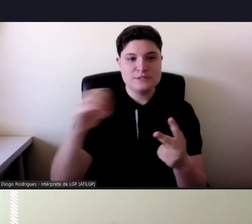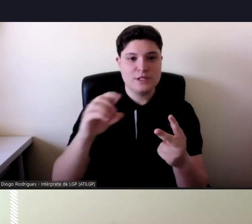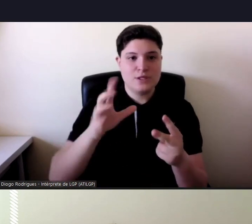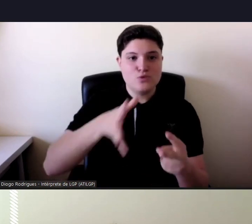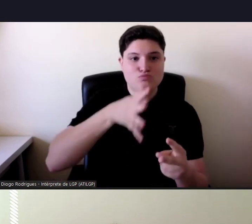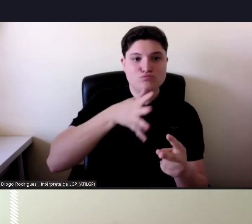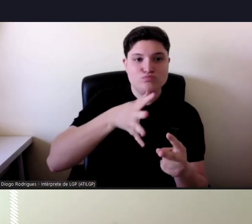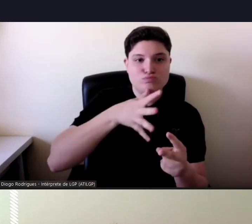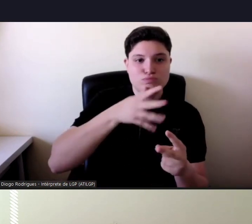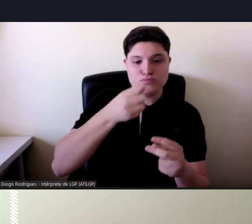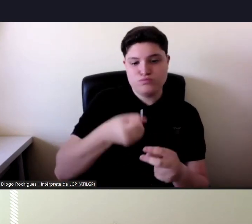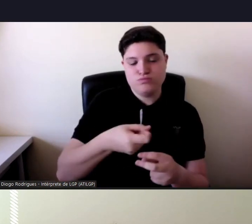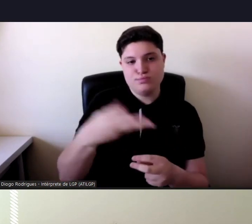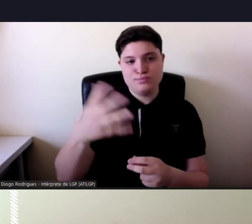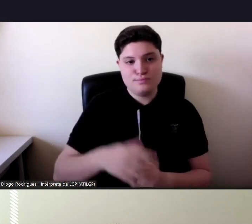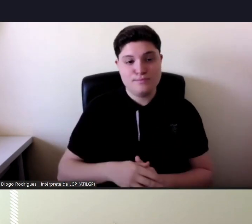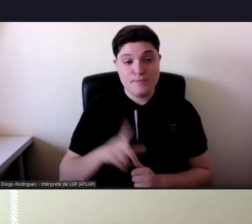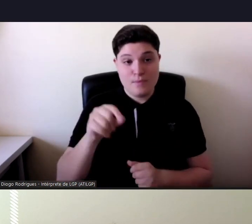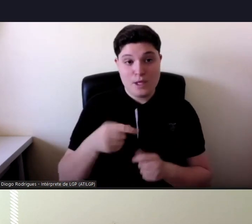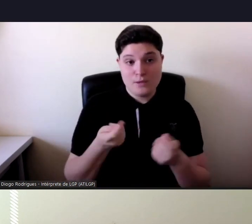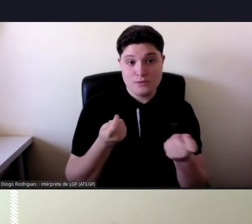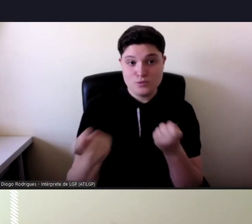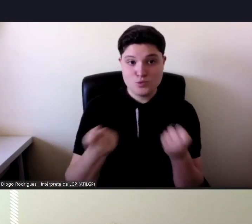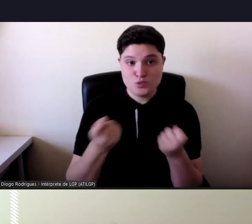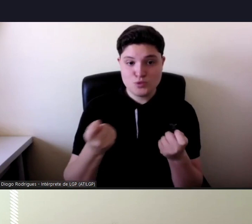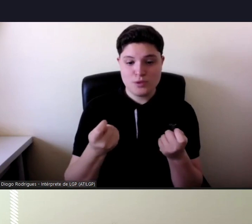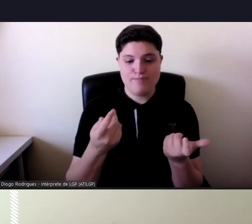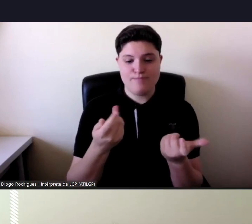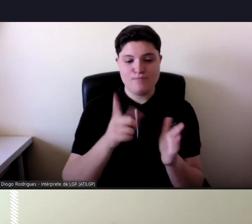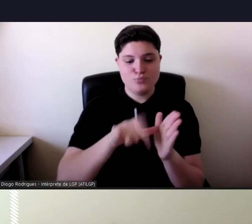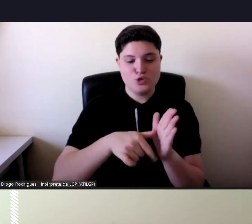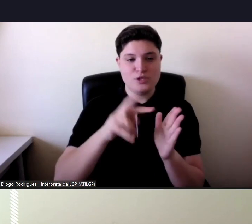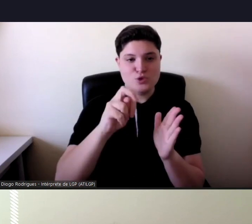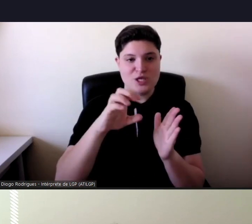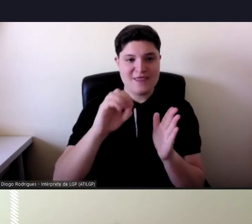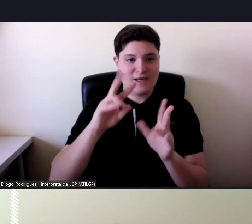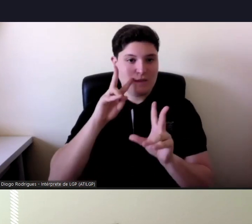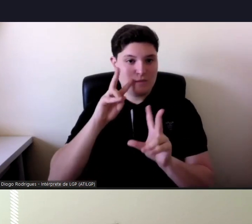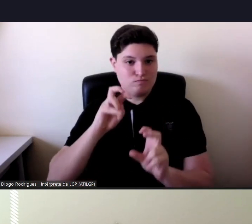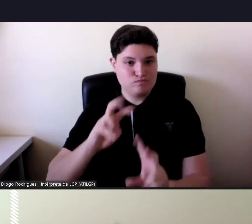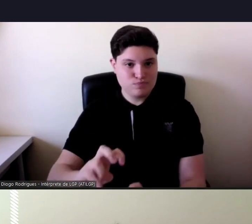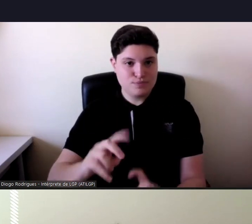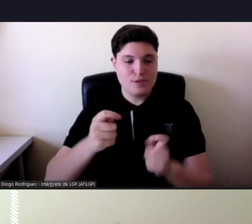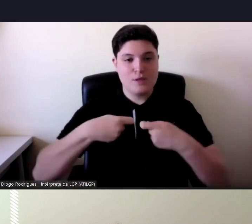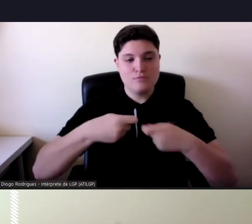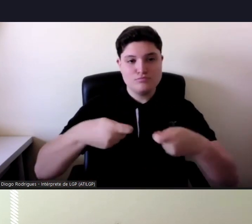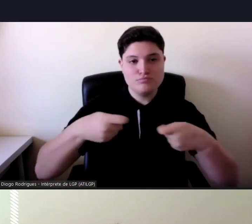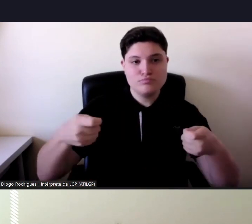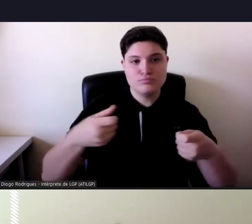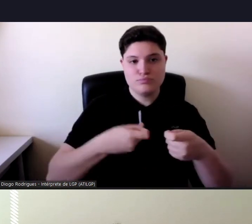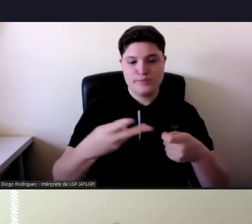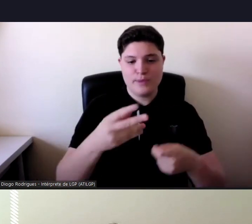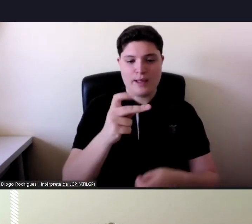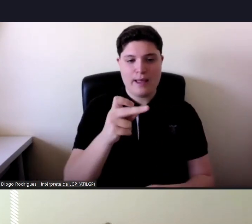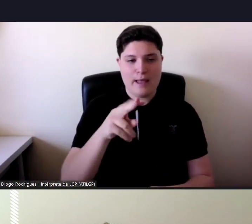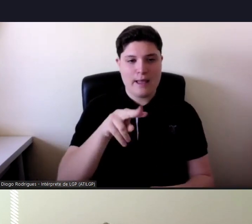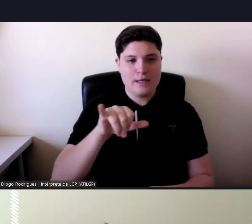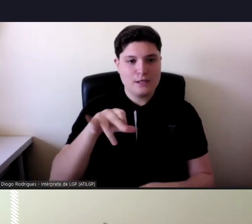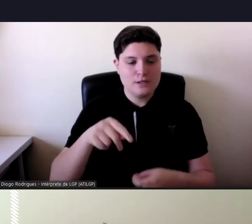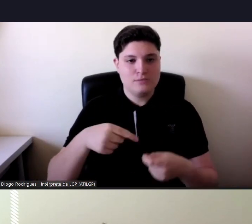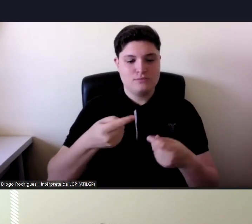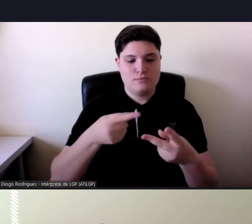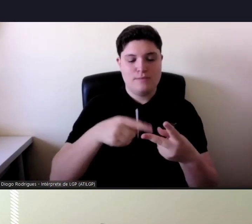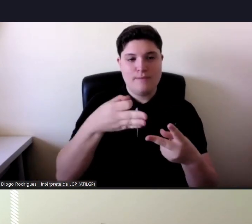internacionais. Foi e é coordenador em mais de 30 projetos de investigação, financiados pela FCT, pela ANI, pelo